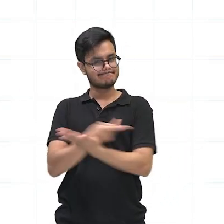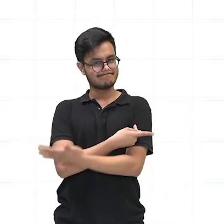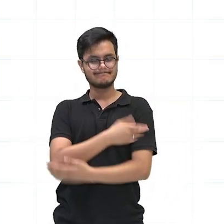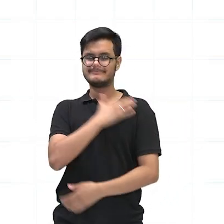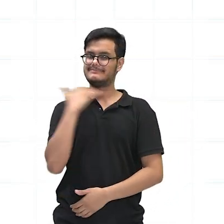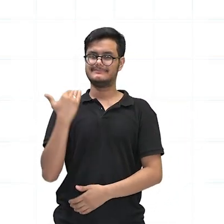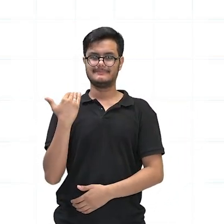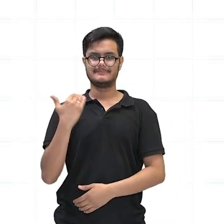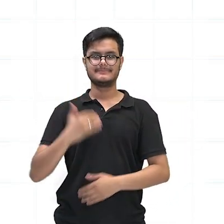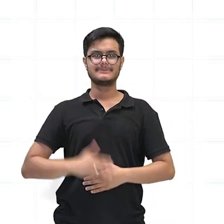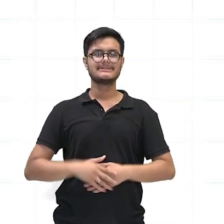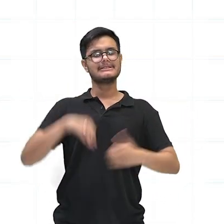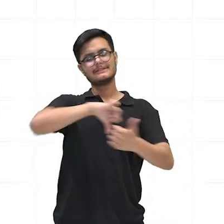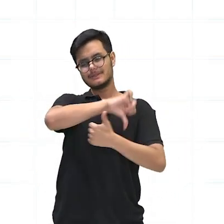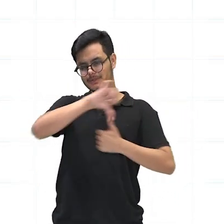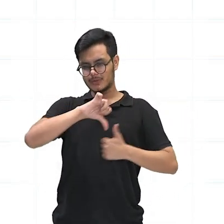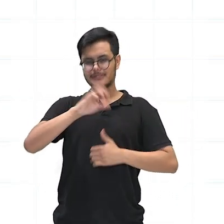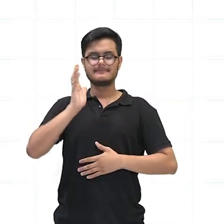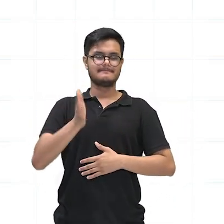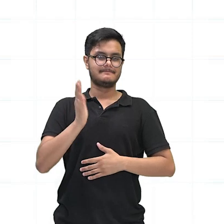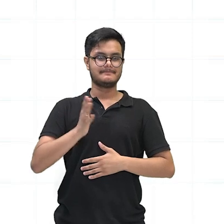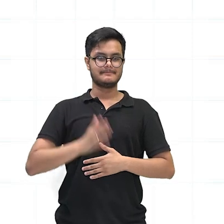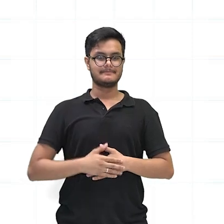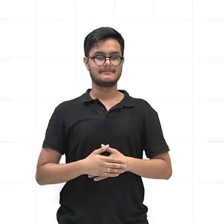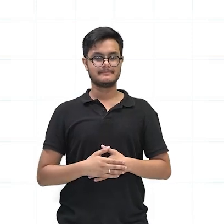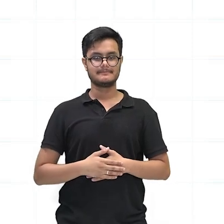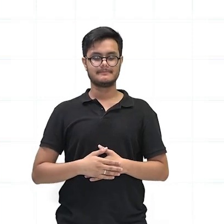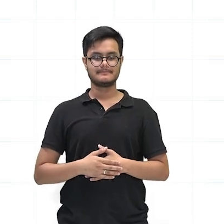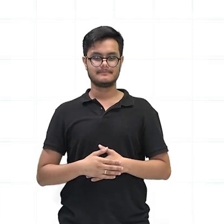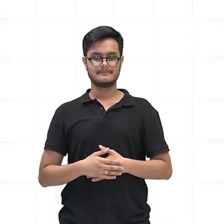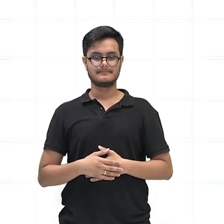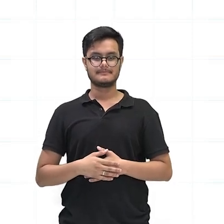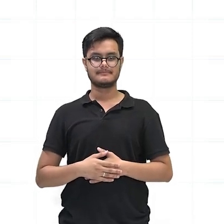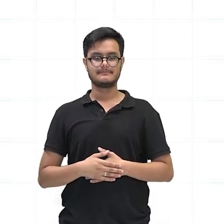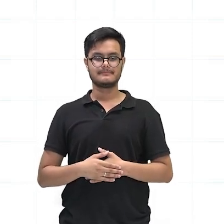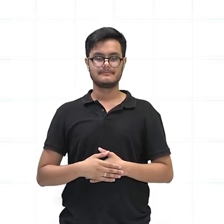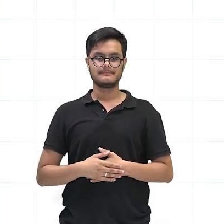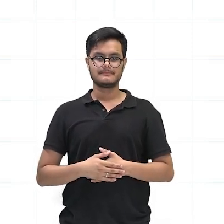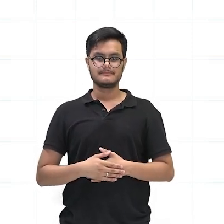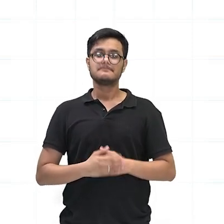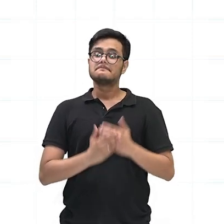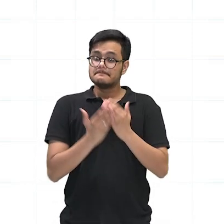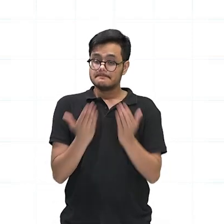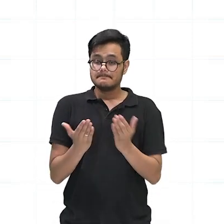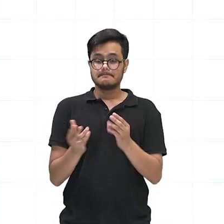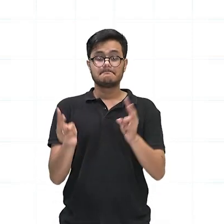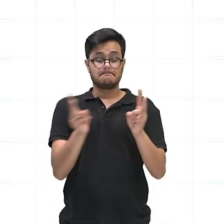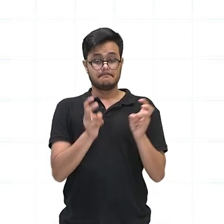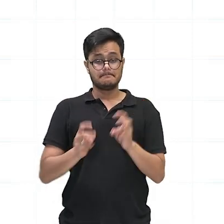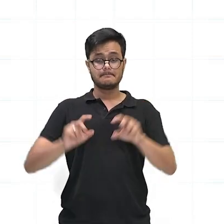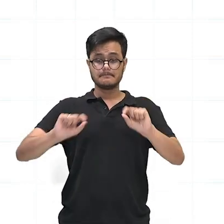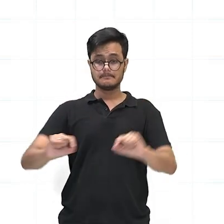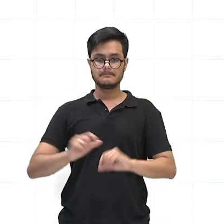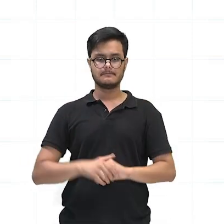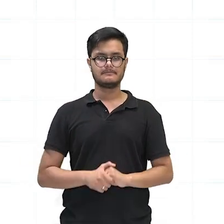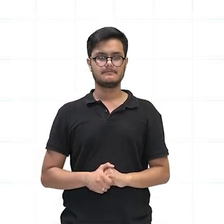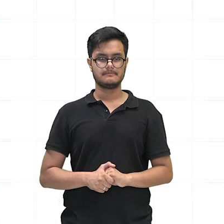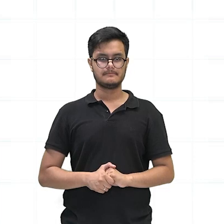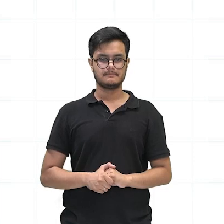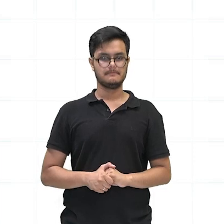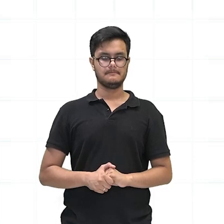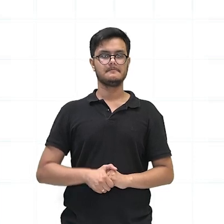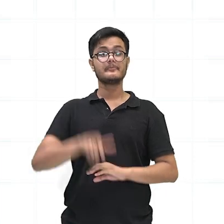logo. É lógico que com um dos seus parceiros ali, né? Então, observação. Quando o jogador